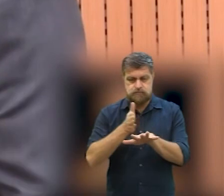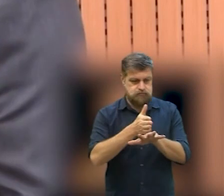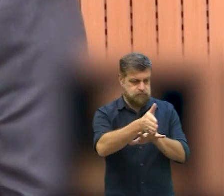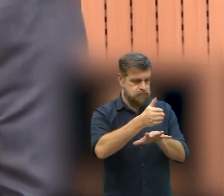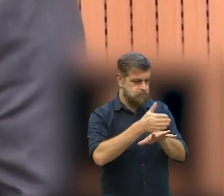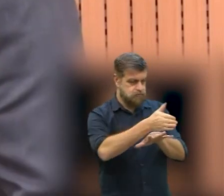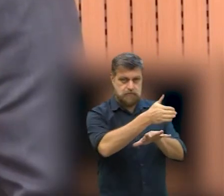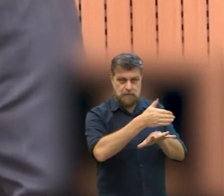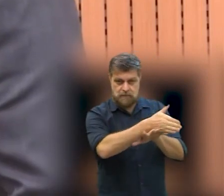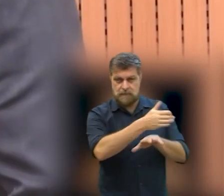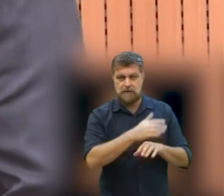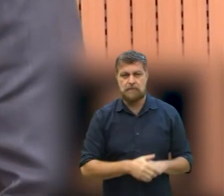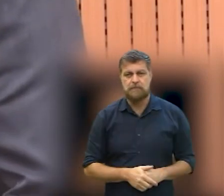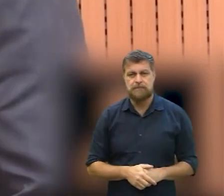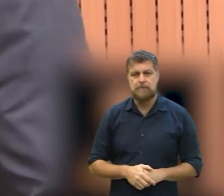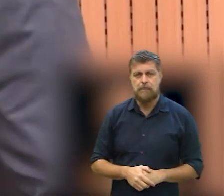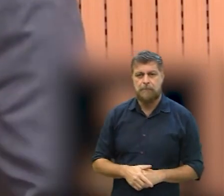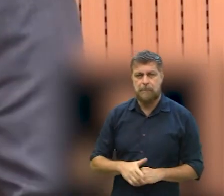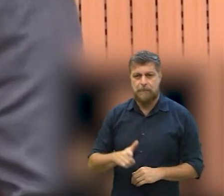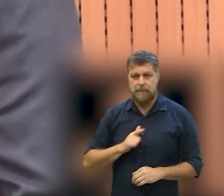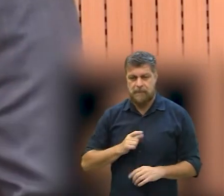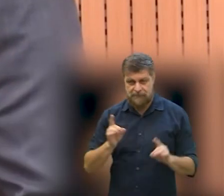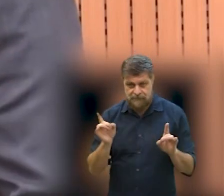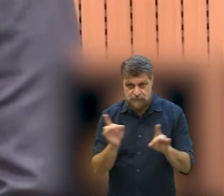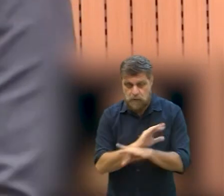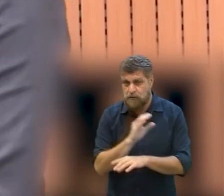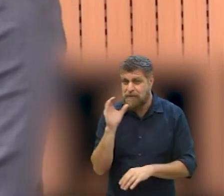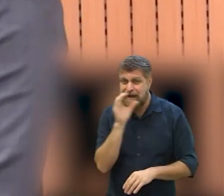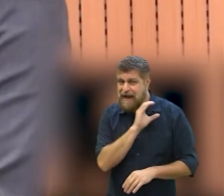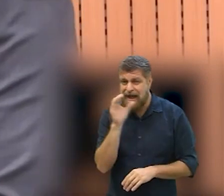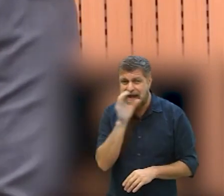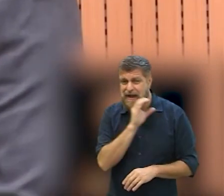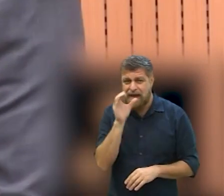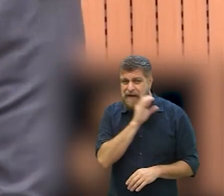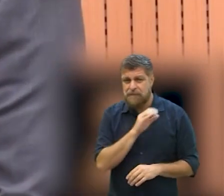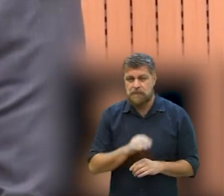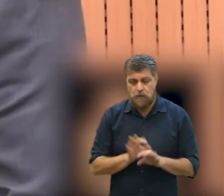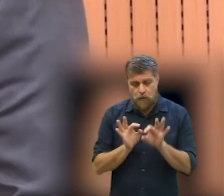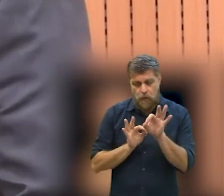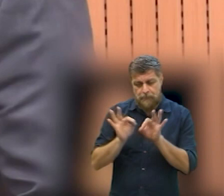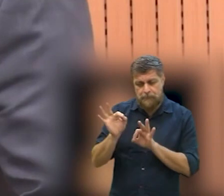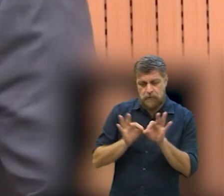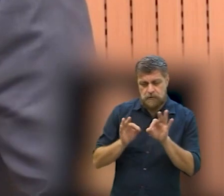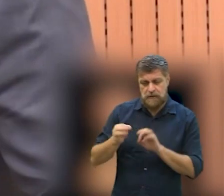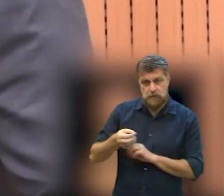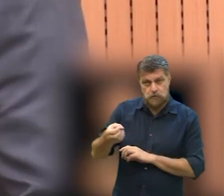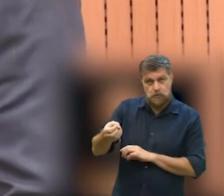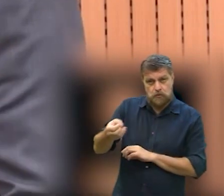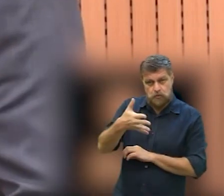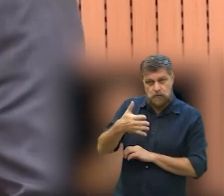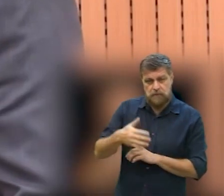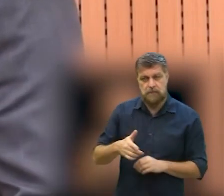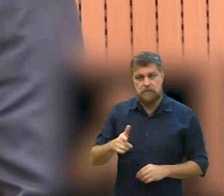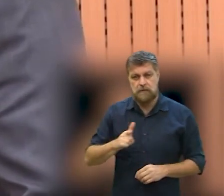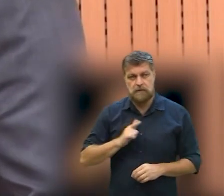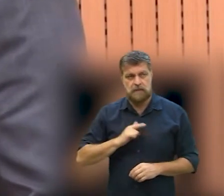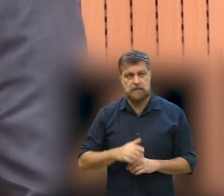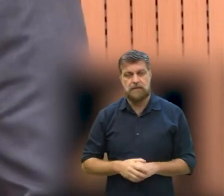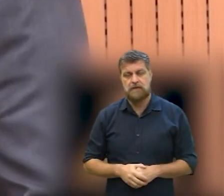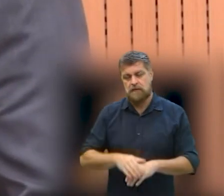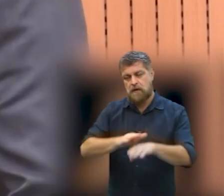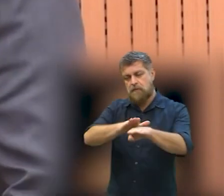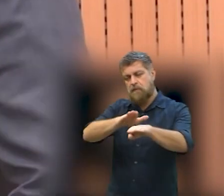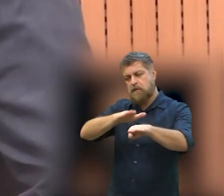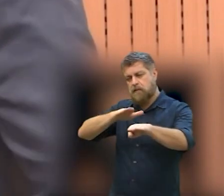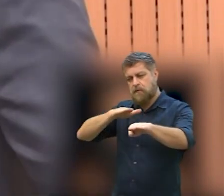novos acessos aí, de uma vez aí, desde que fique pronto logo esse novo projeto, né, desse novo